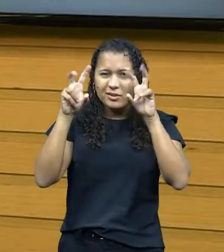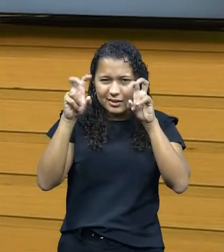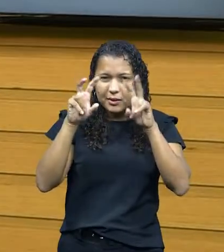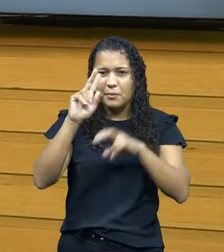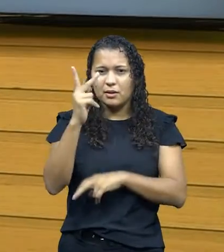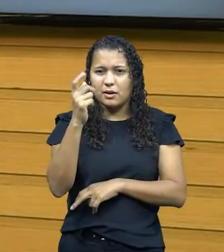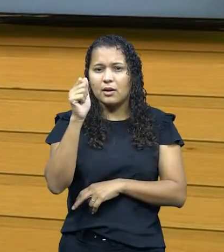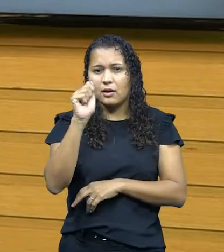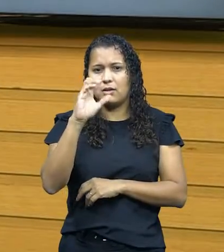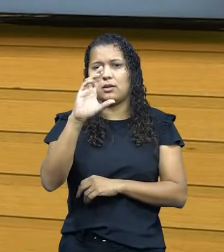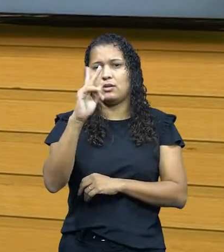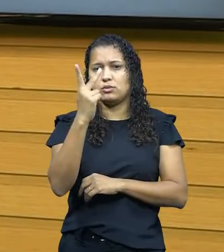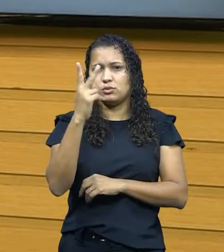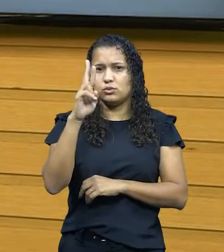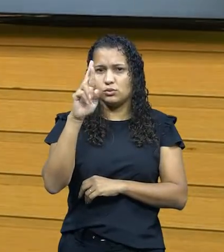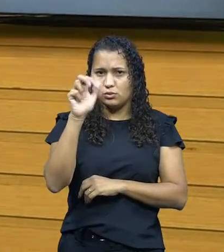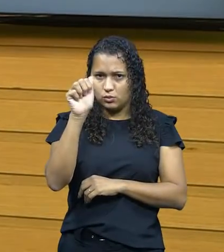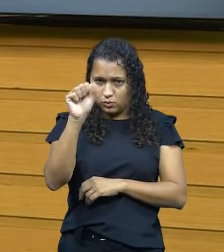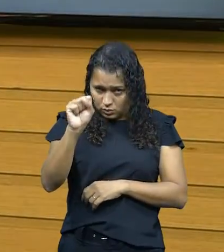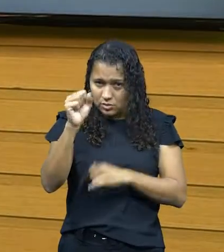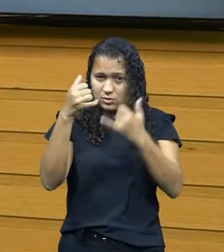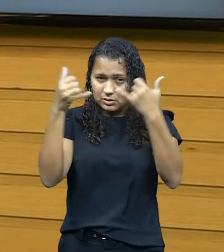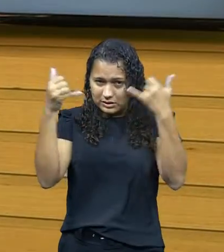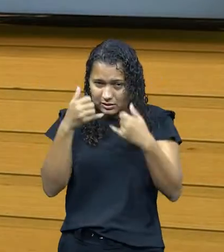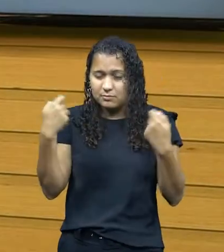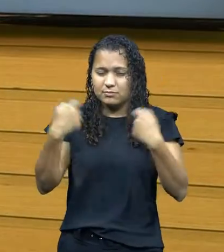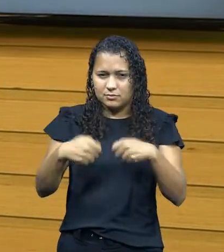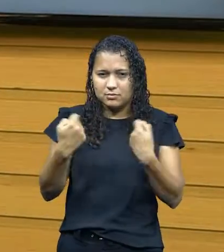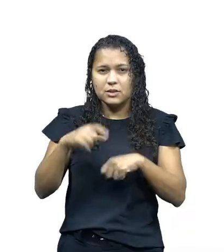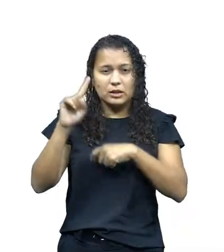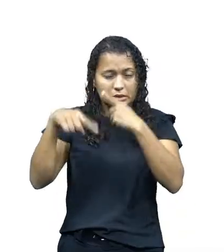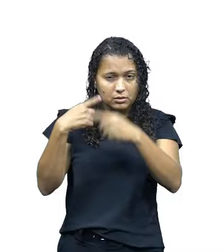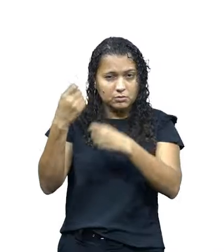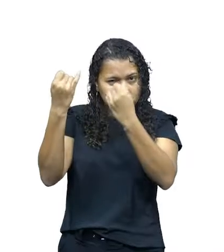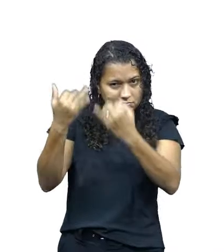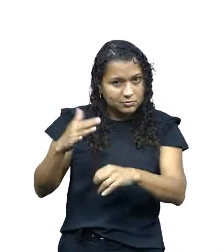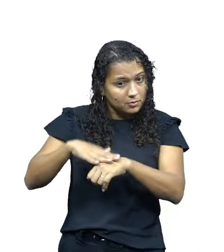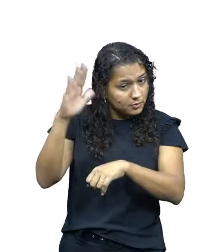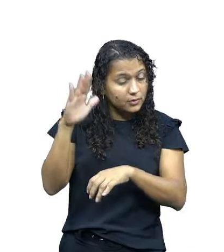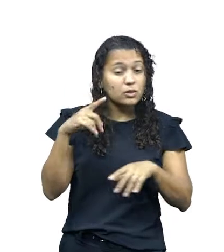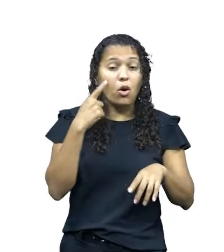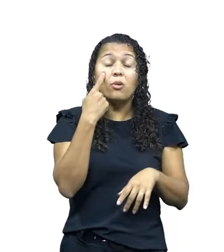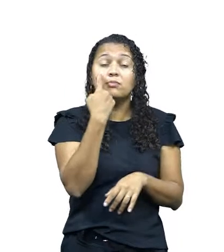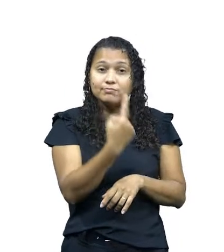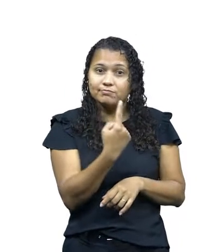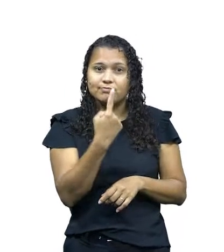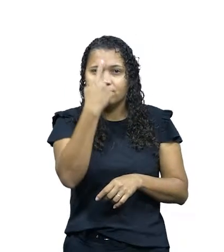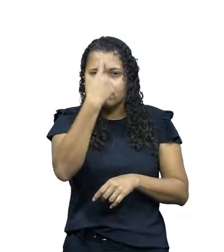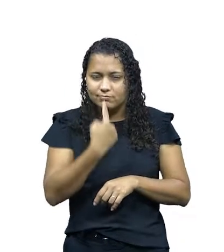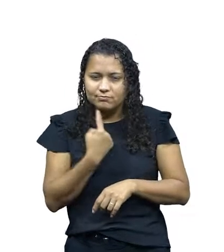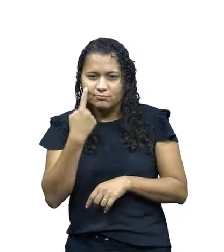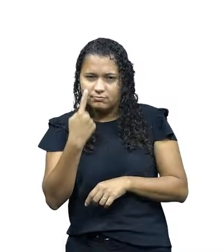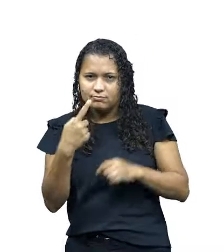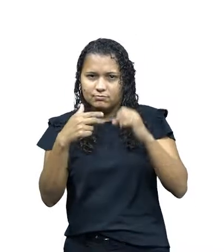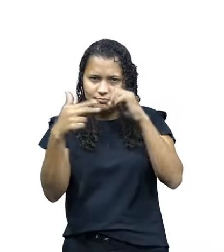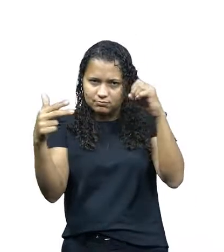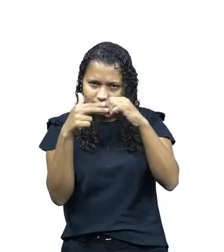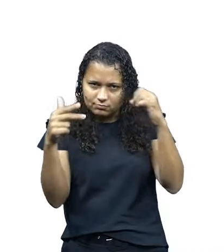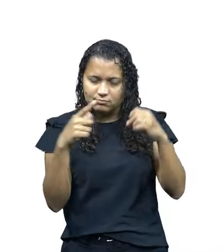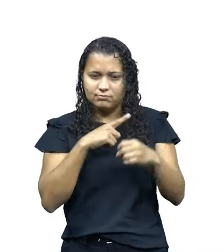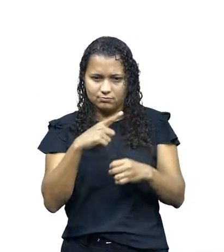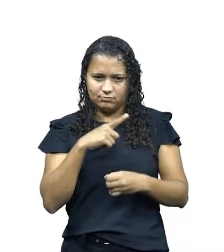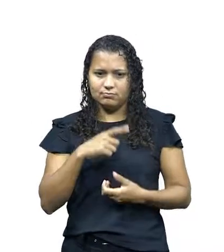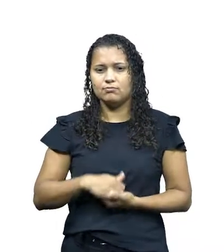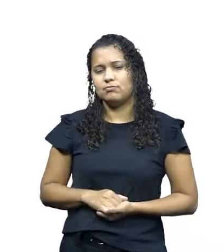linhas mais na frente, mas eu já vou dar uma pincelada aqui para vocês. Aqui na imagem que vocês estão vendo, nós temos o objeto, não é?